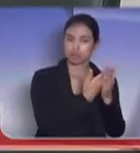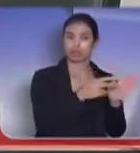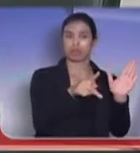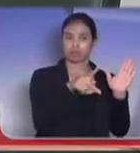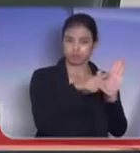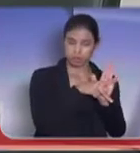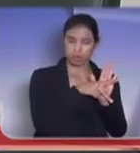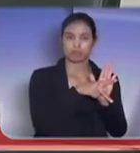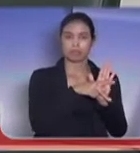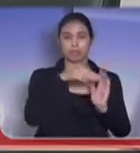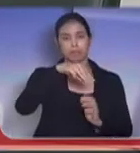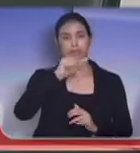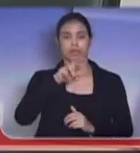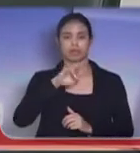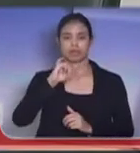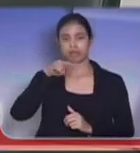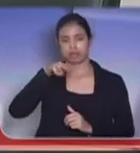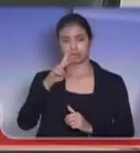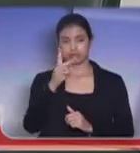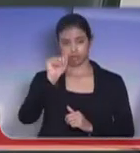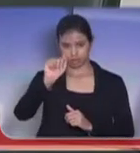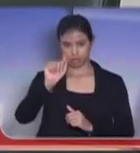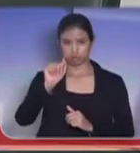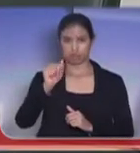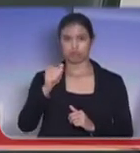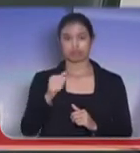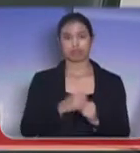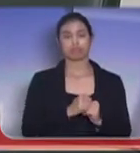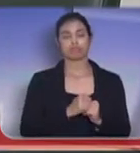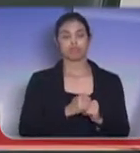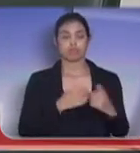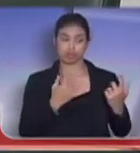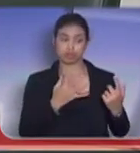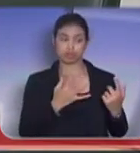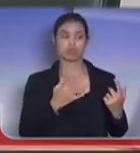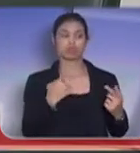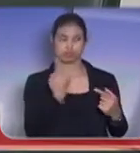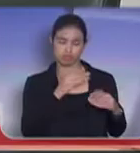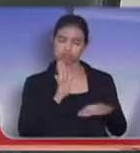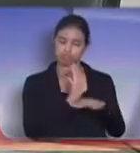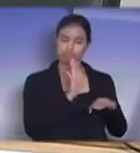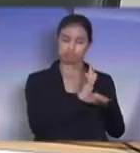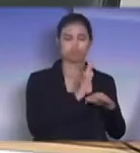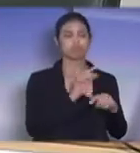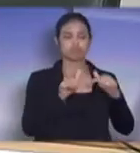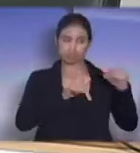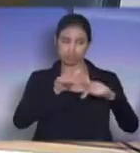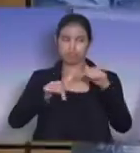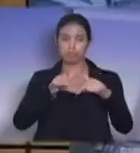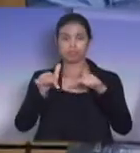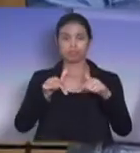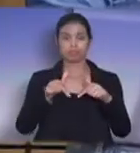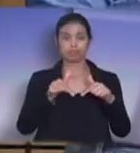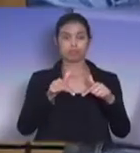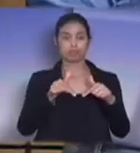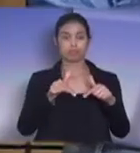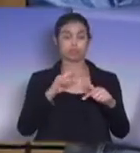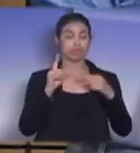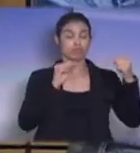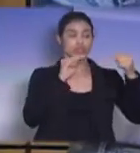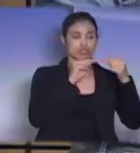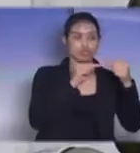marinheiros e fuzileiros navais então nós estamos trabalhando nesse sentido do apoio à marinha do brasil no sentido de trazer no mínimo